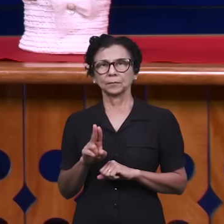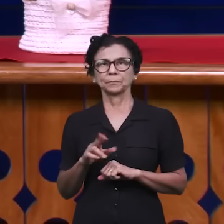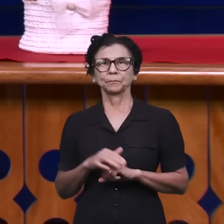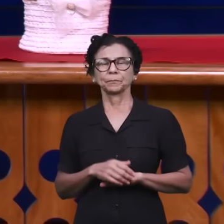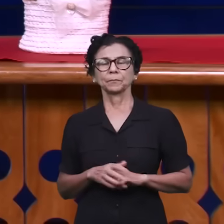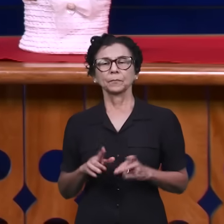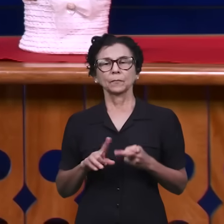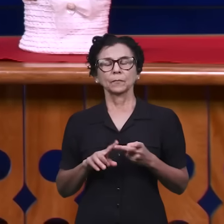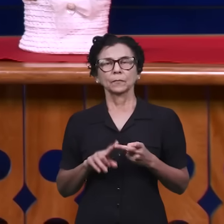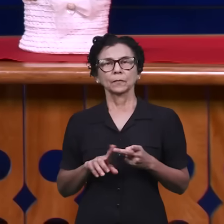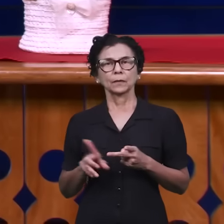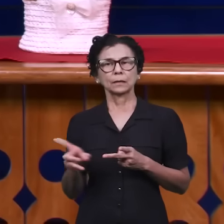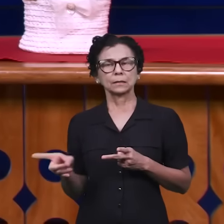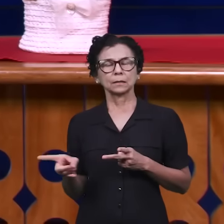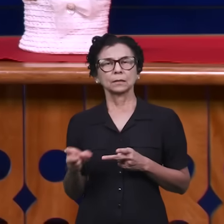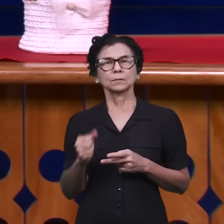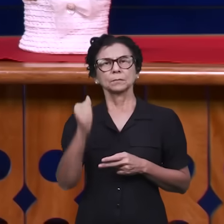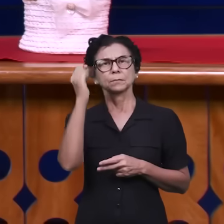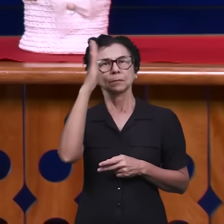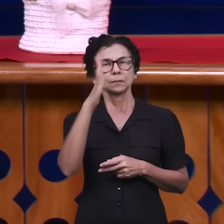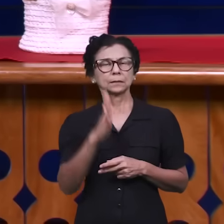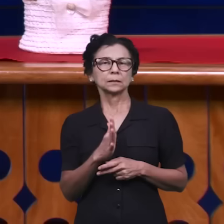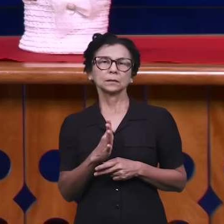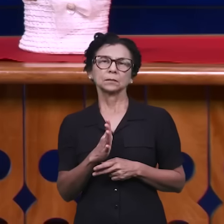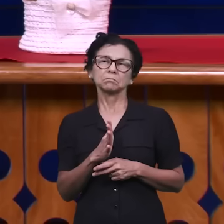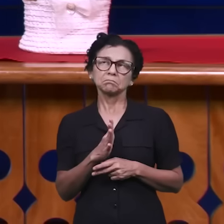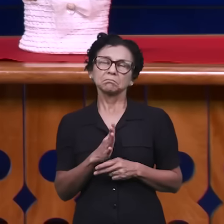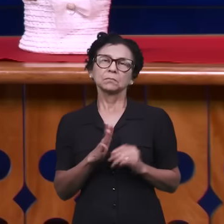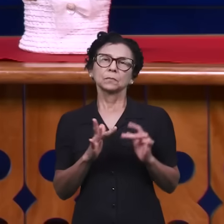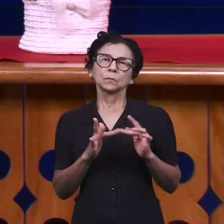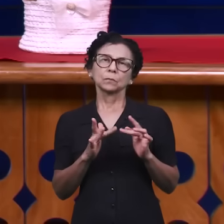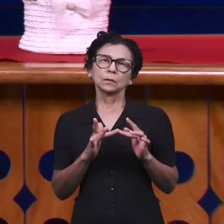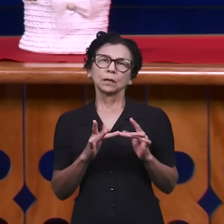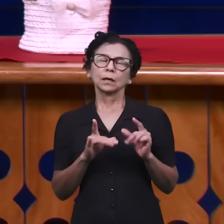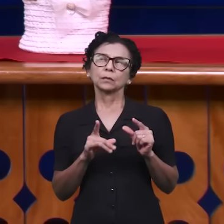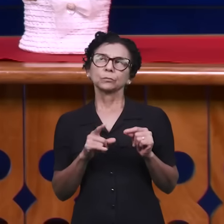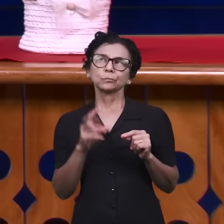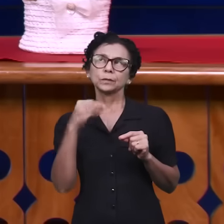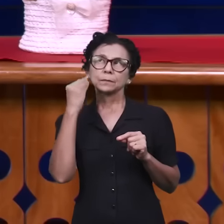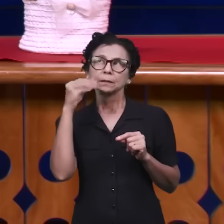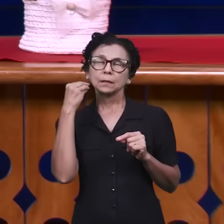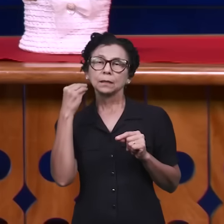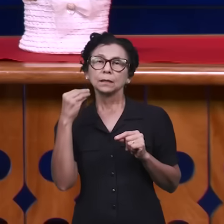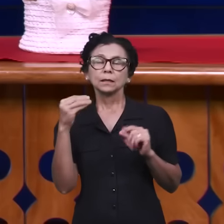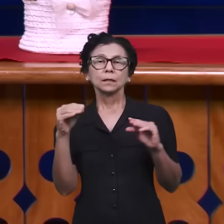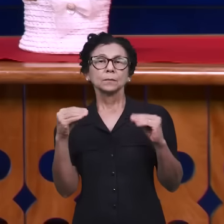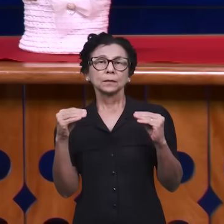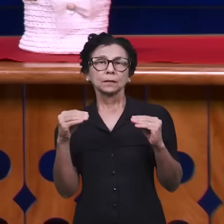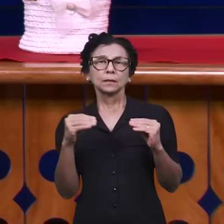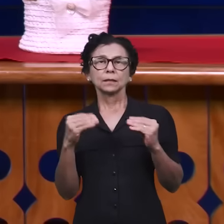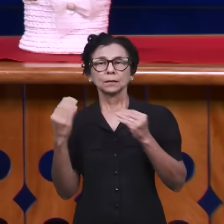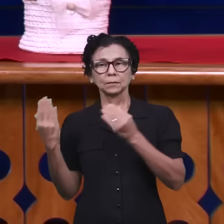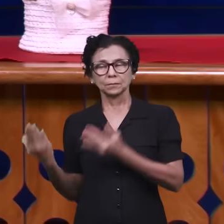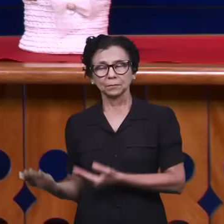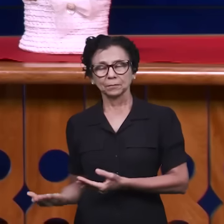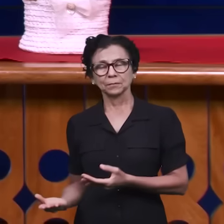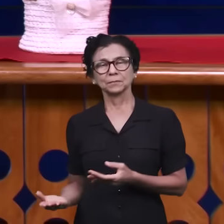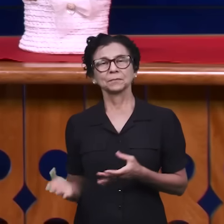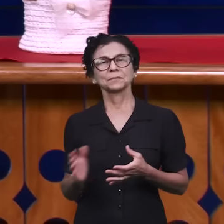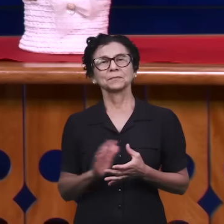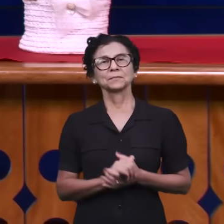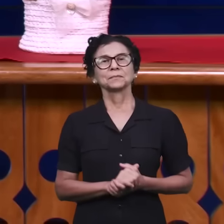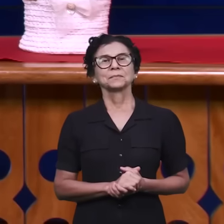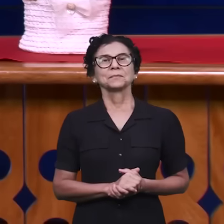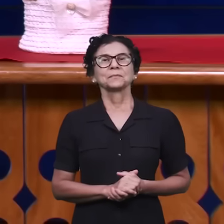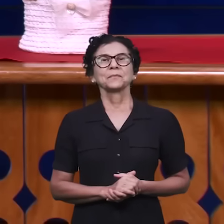esse QR Code. Também quem está no Brasil, quer contar uma experiência, quer falar conosco, tem